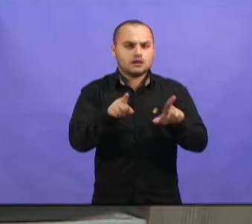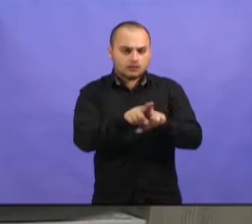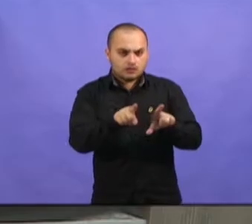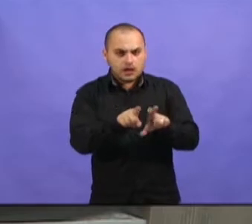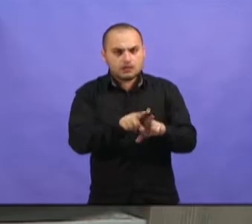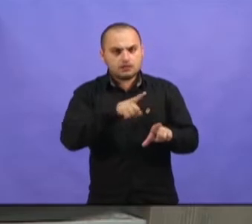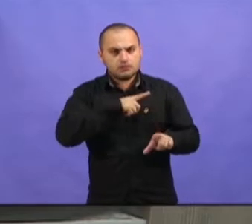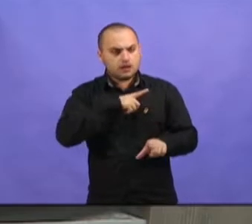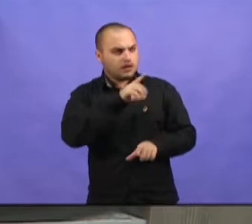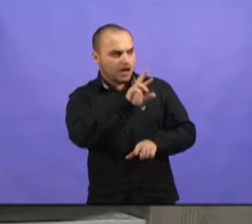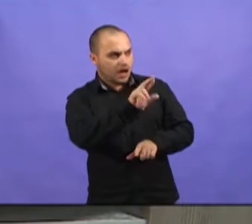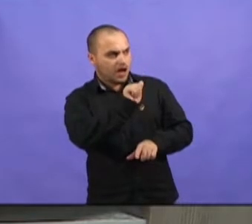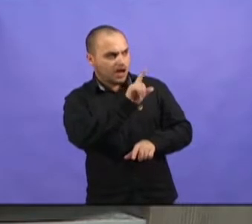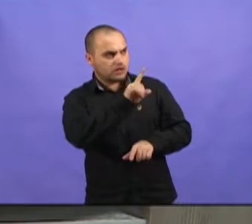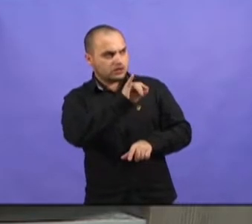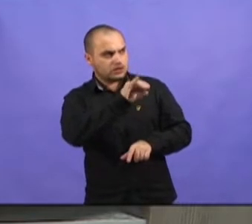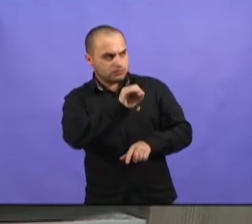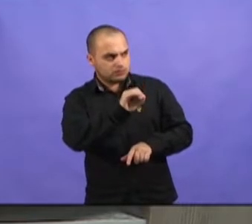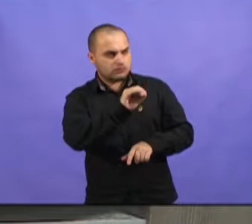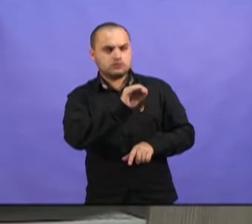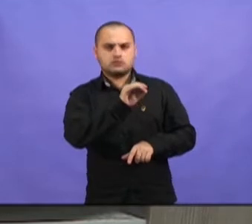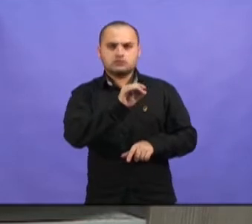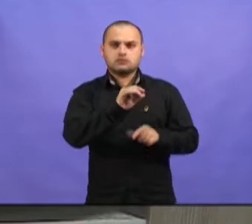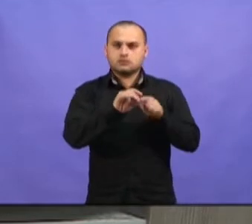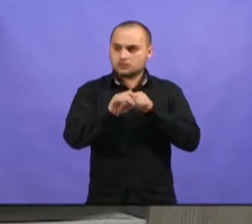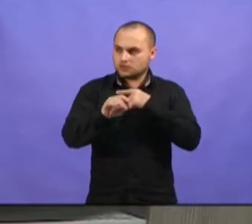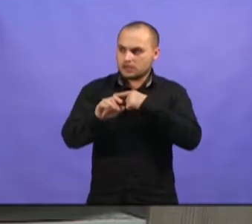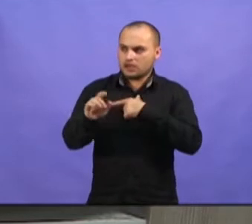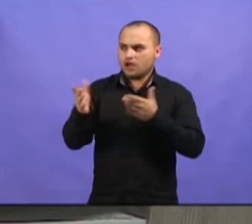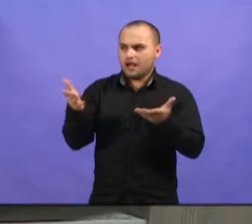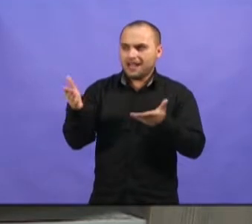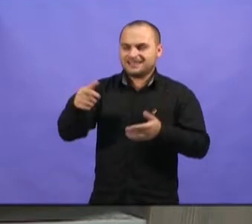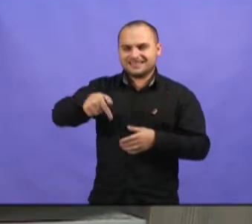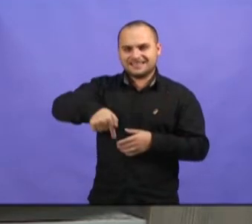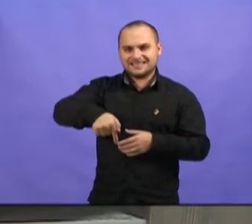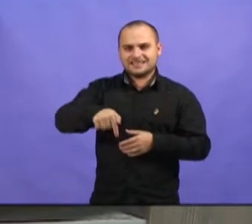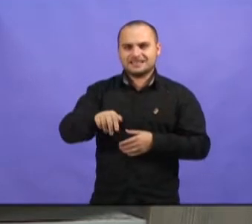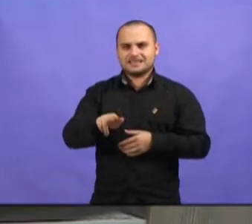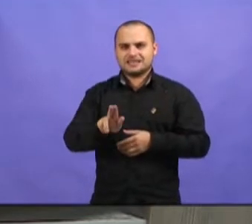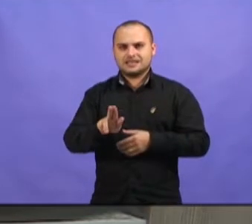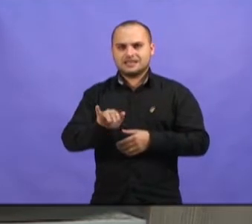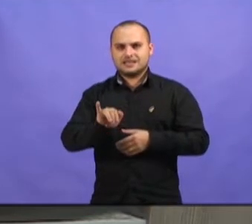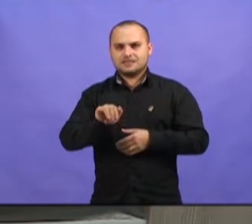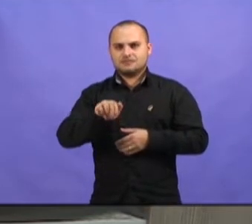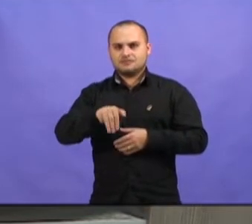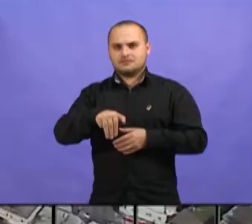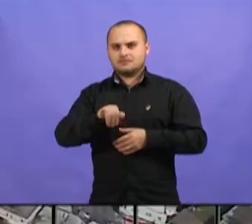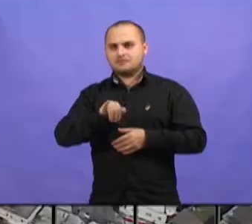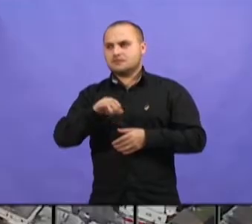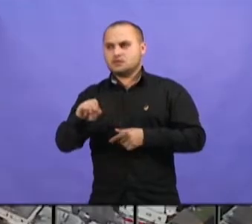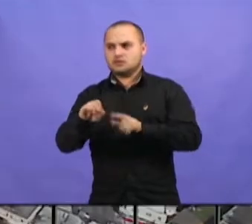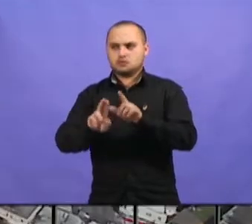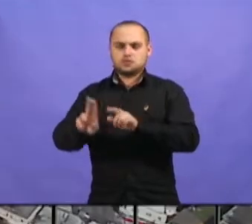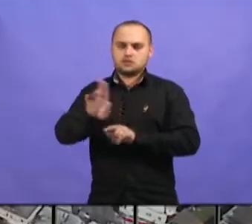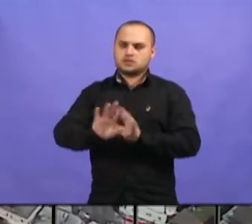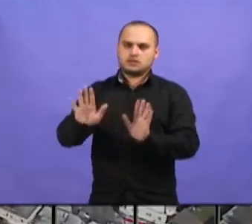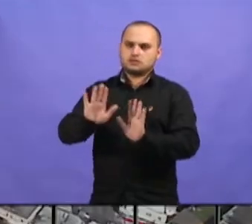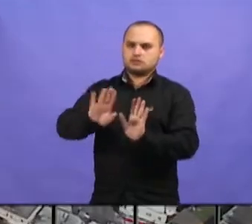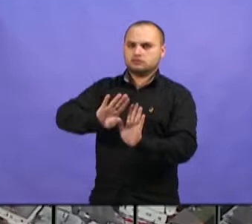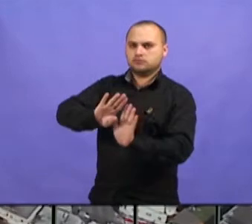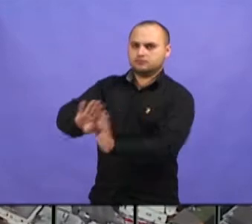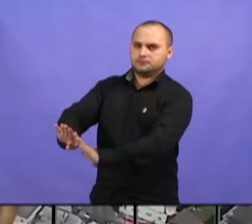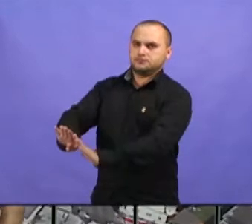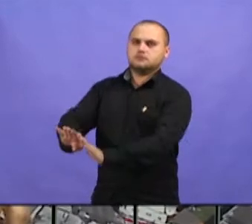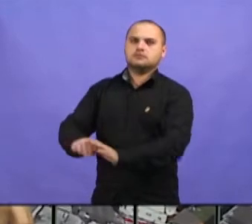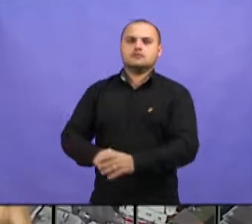ter radioterapia. Quimioterapia não é usado não é usado nesse hormonioterapia como